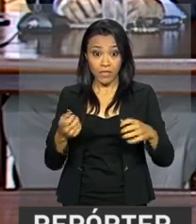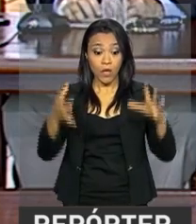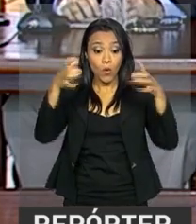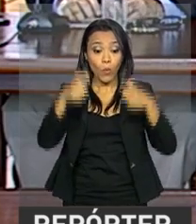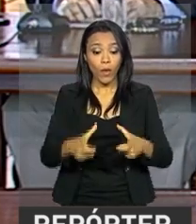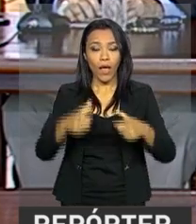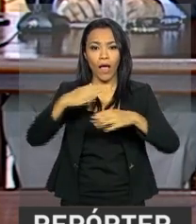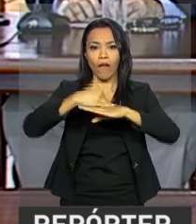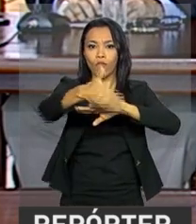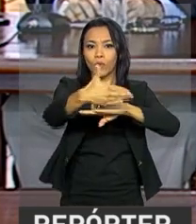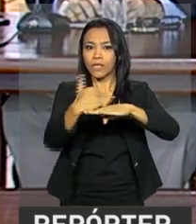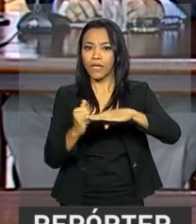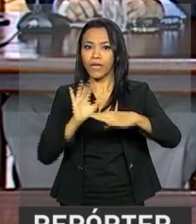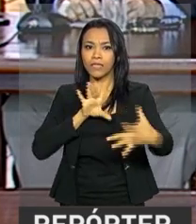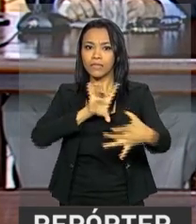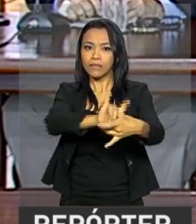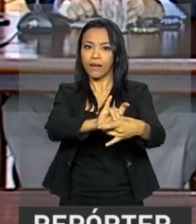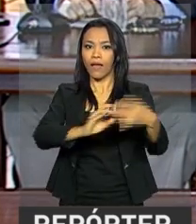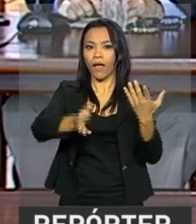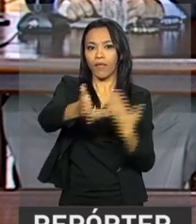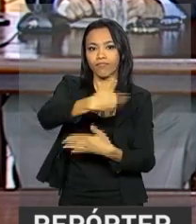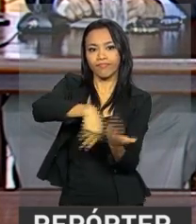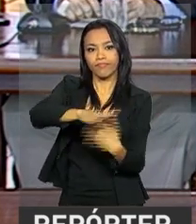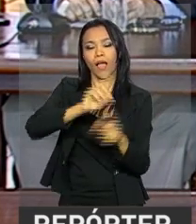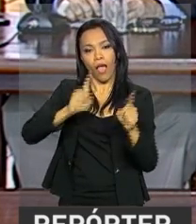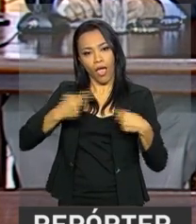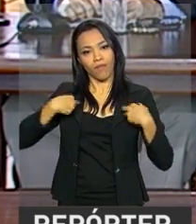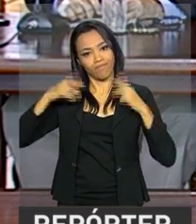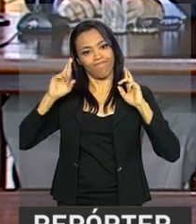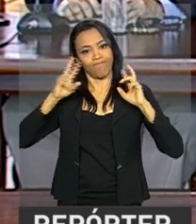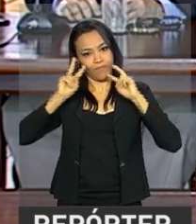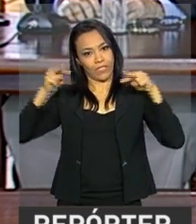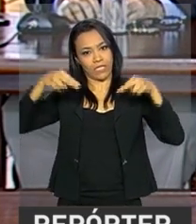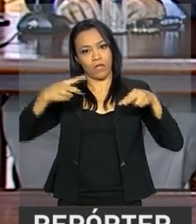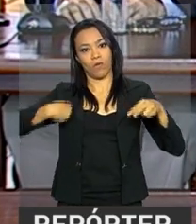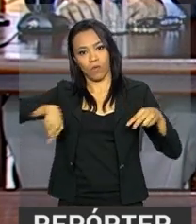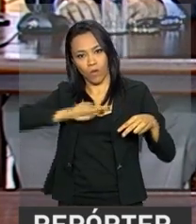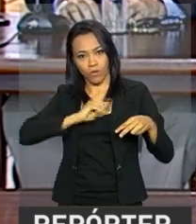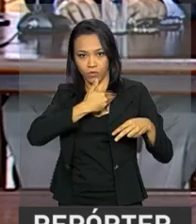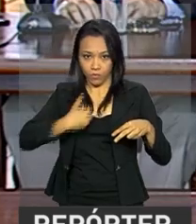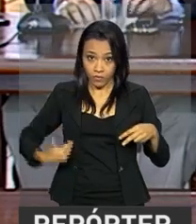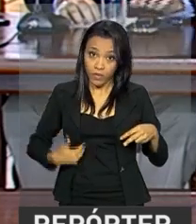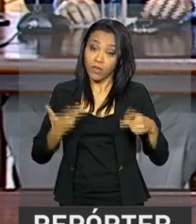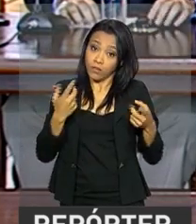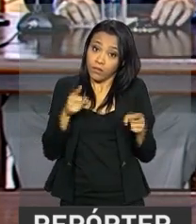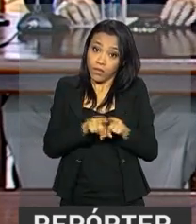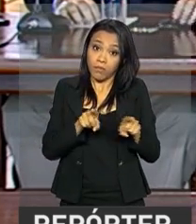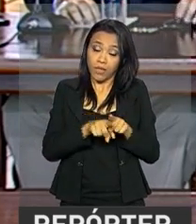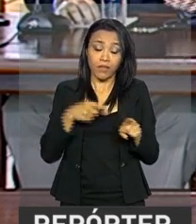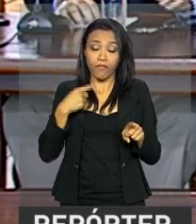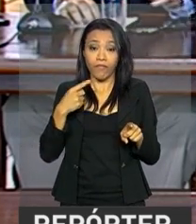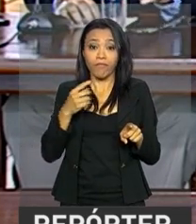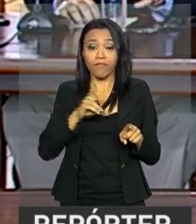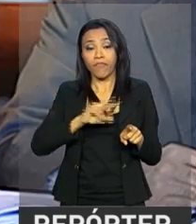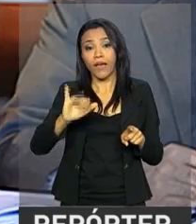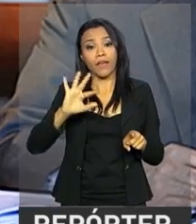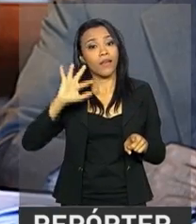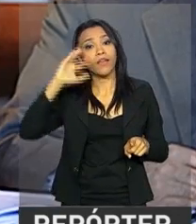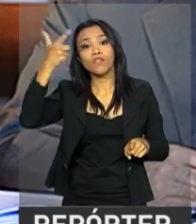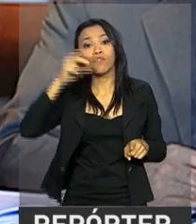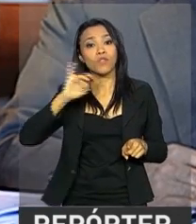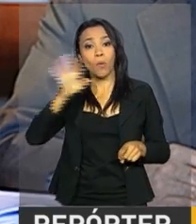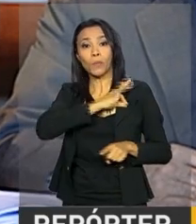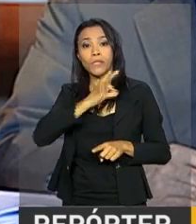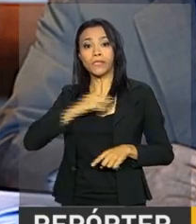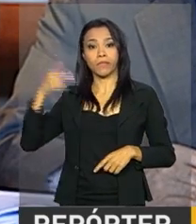e de desenvolvimento essa é a nossa perspectiva temos uma perspectiva também de que a questão do santana vai ser resolvida só com repressão